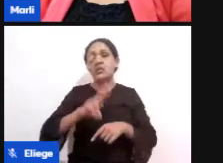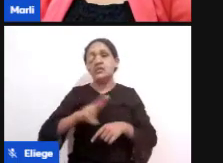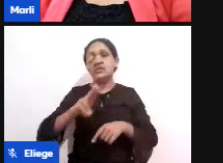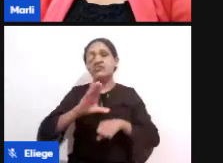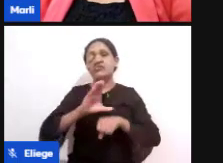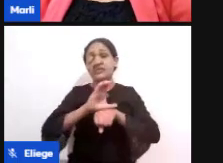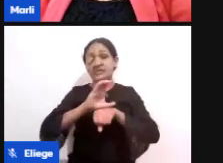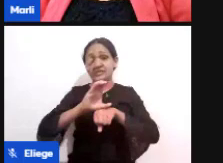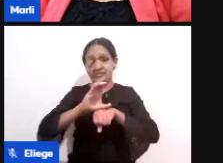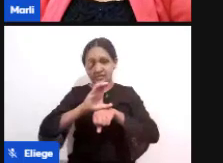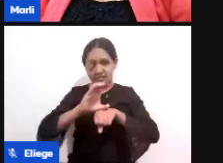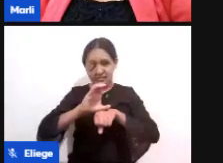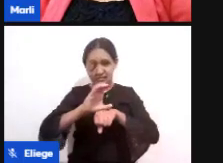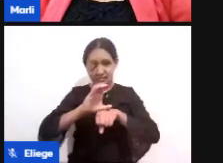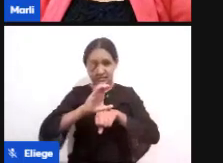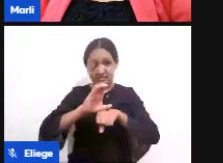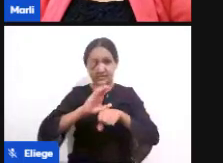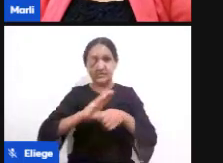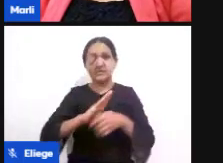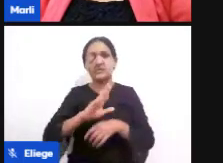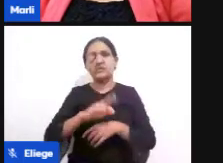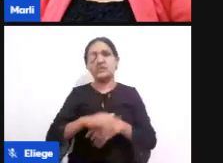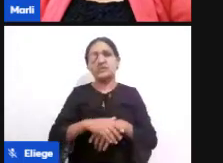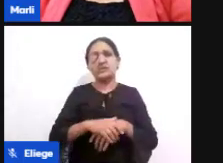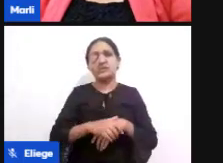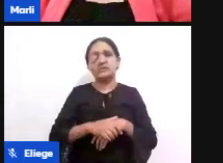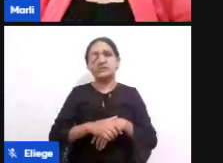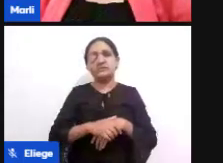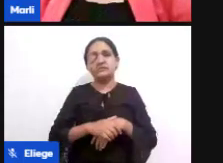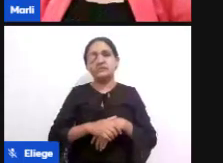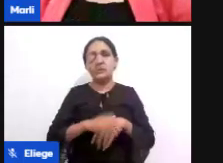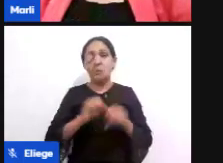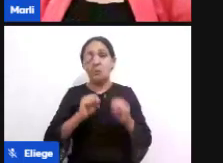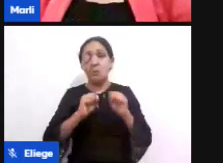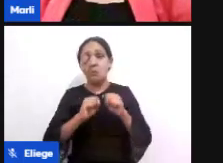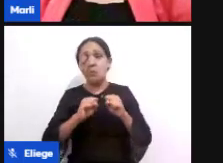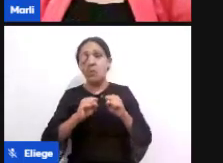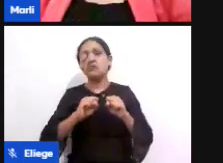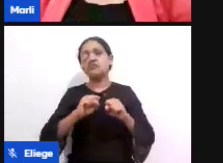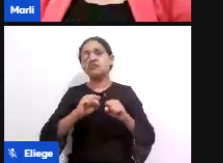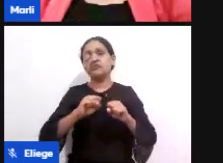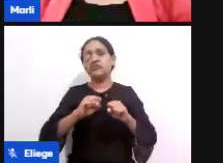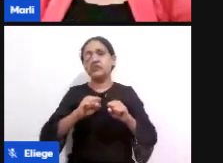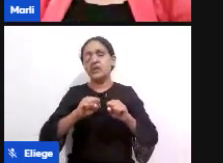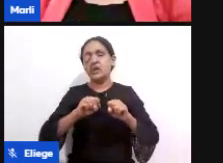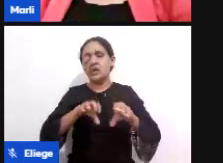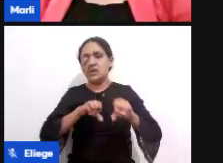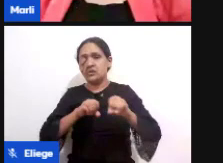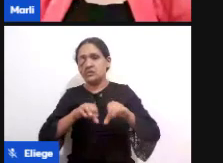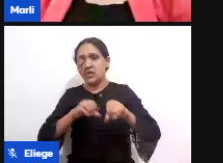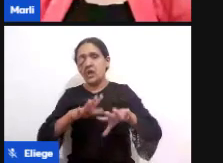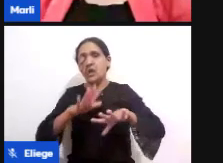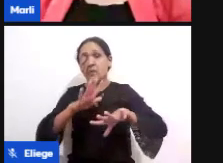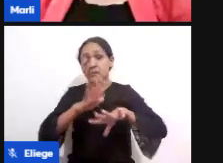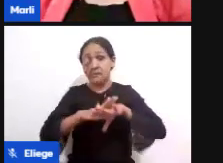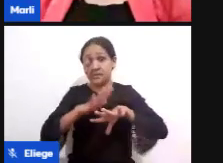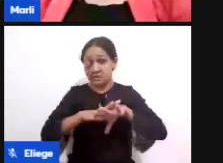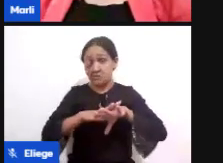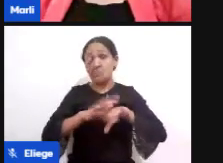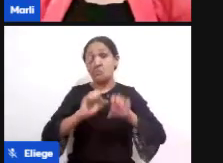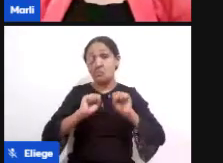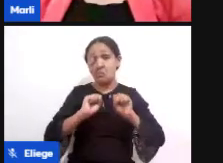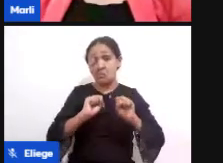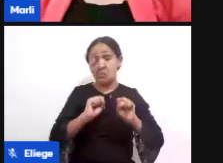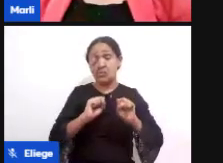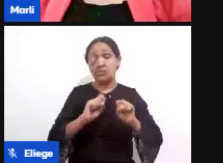ciências, né, que ele pode ser trabalhado matemática, ele pode ser